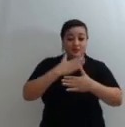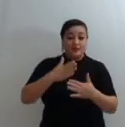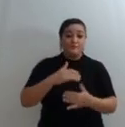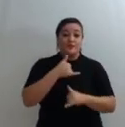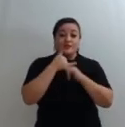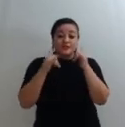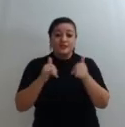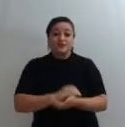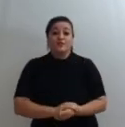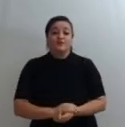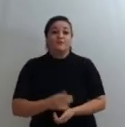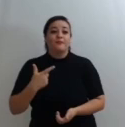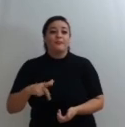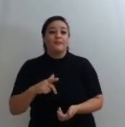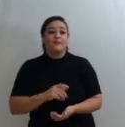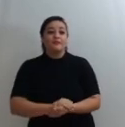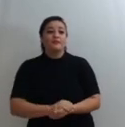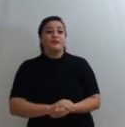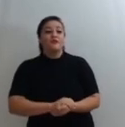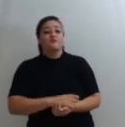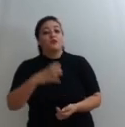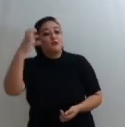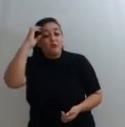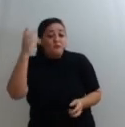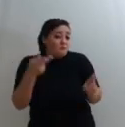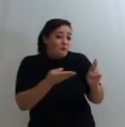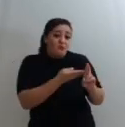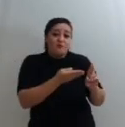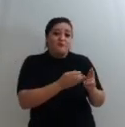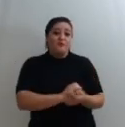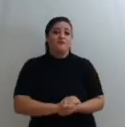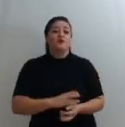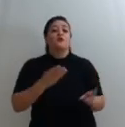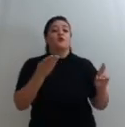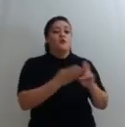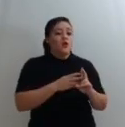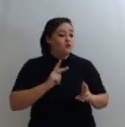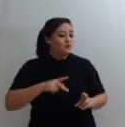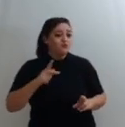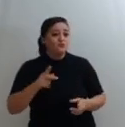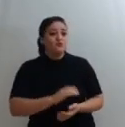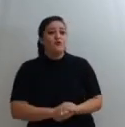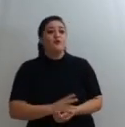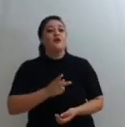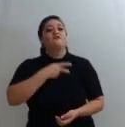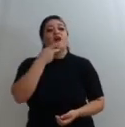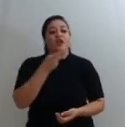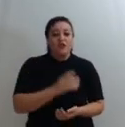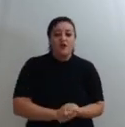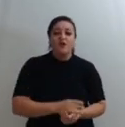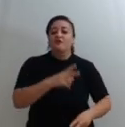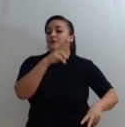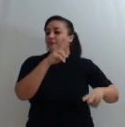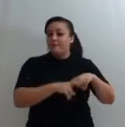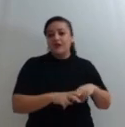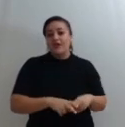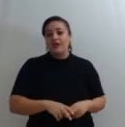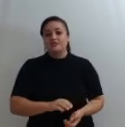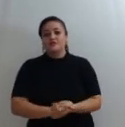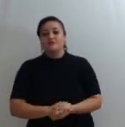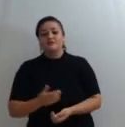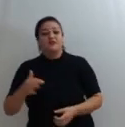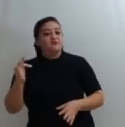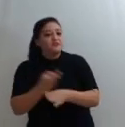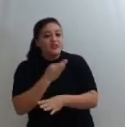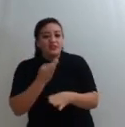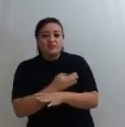por conta do réu, que o réu sempre esteve no mesmo local, saiu mandado de prisão, não tentou fugir, apresentou-se. O que ele